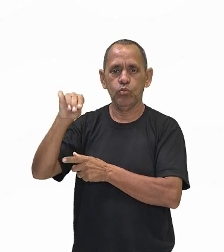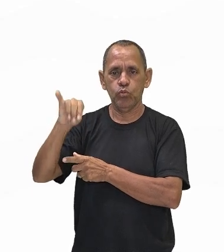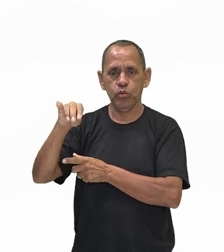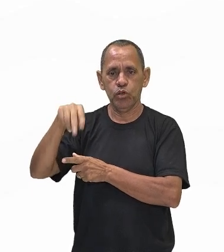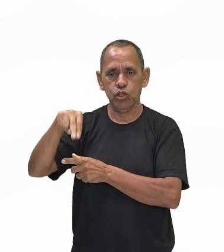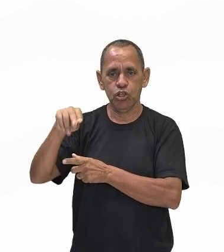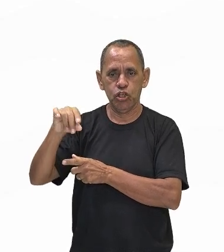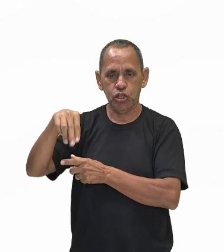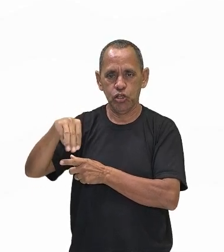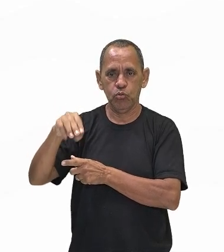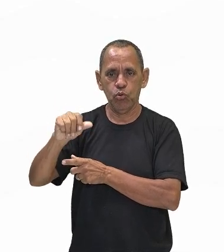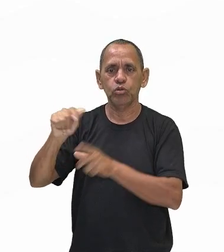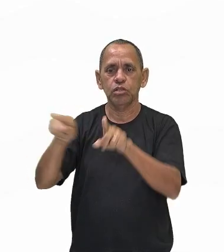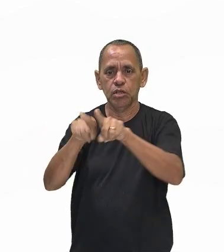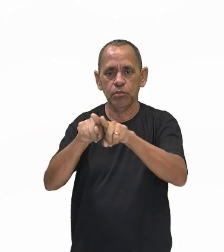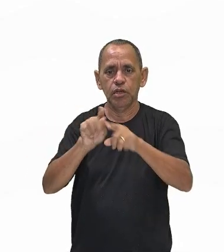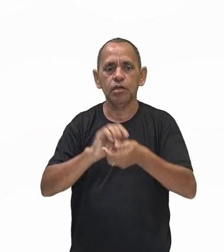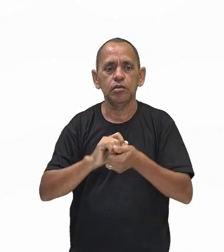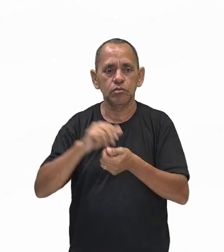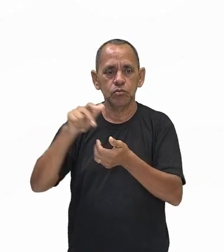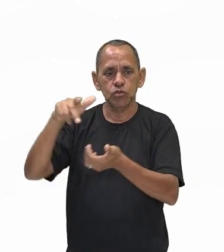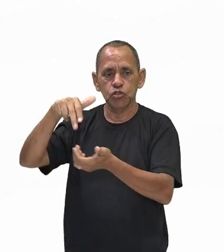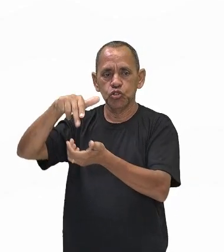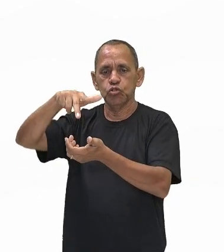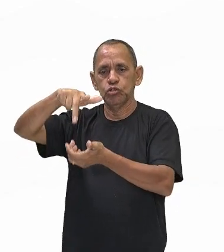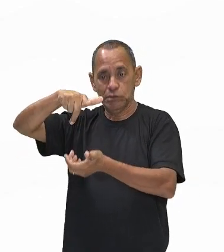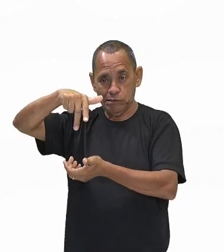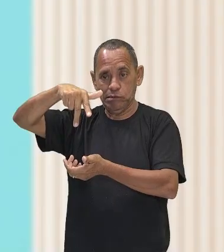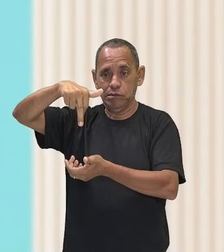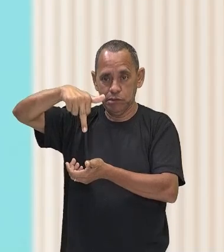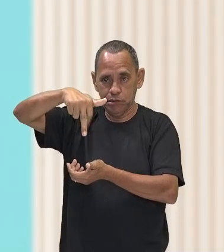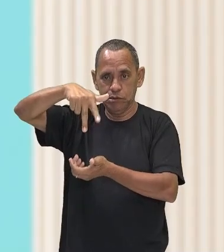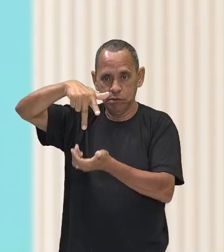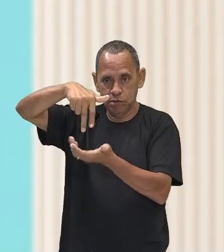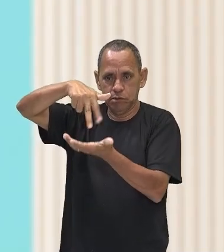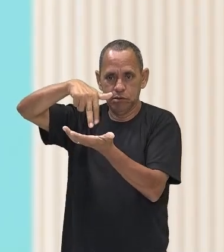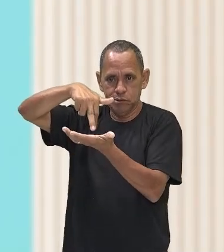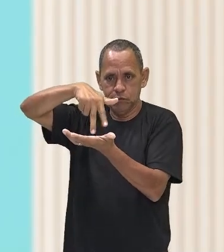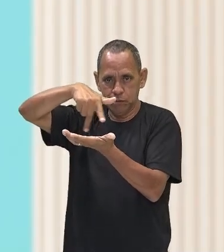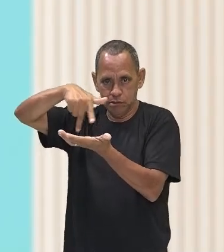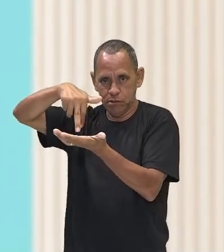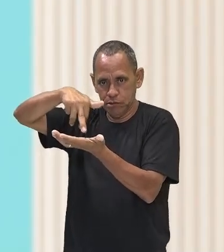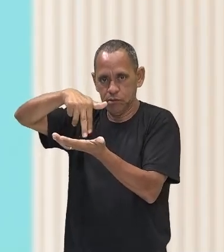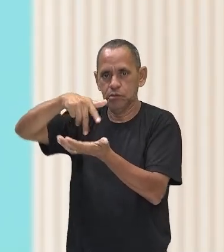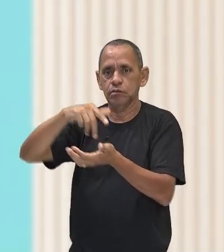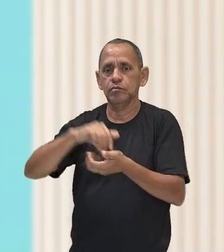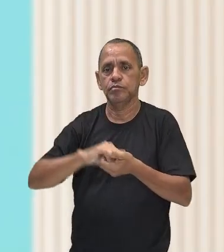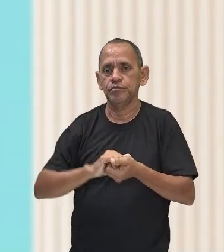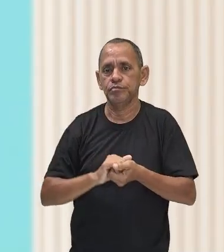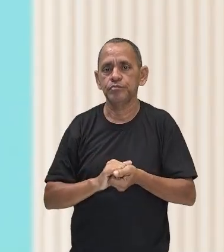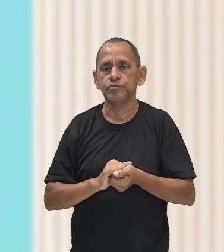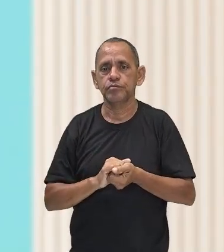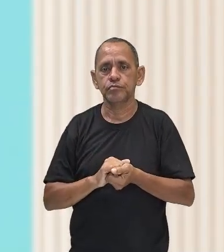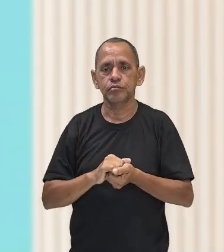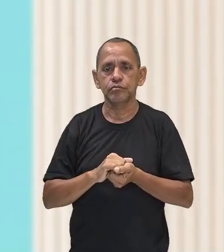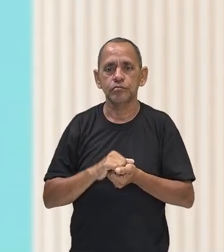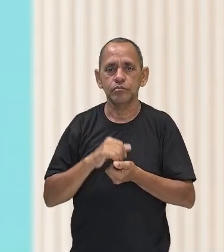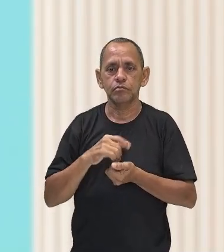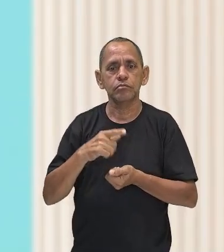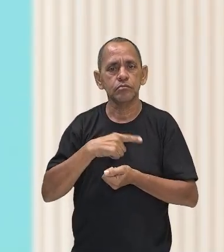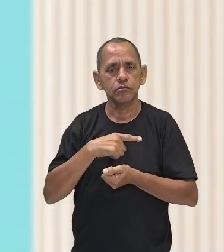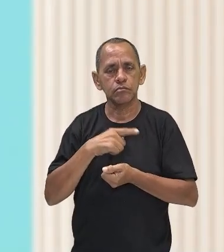abdução horizontal eu vou mostrar primeiro para vocês um um vídeo mostrando